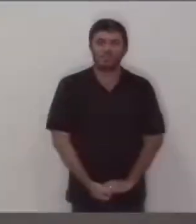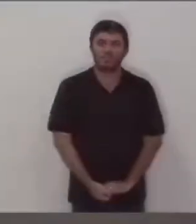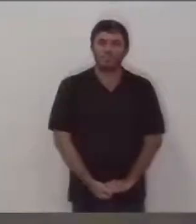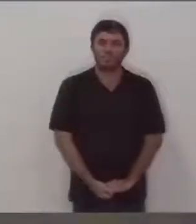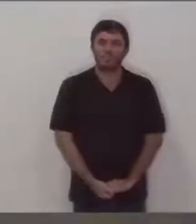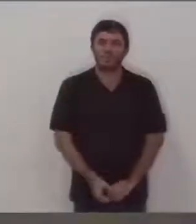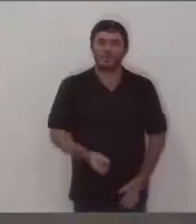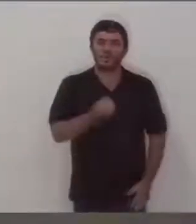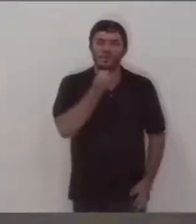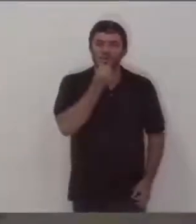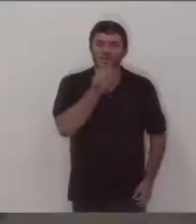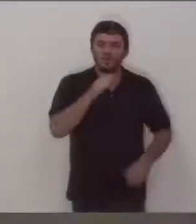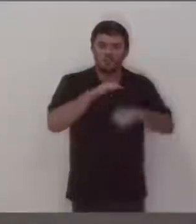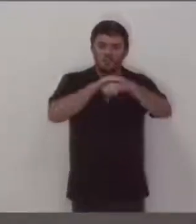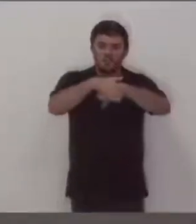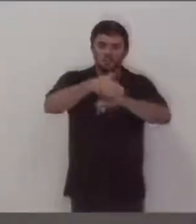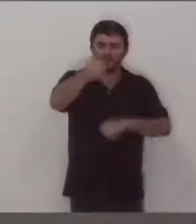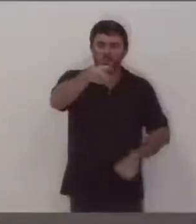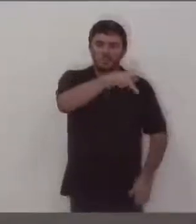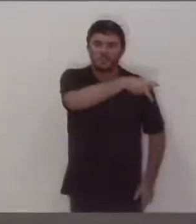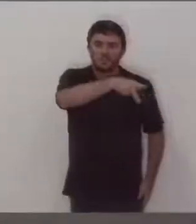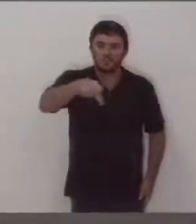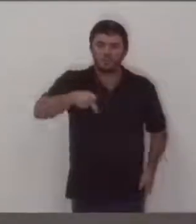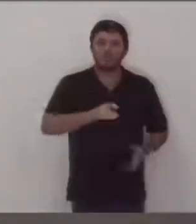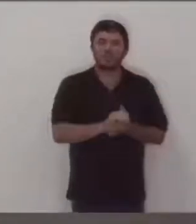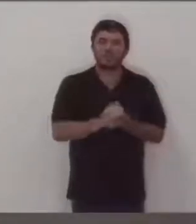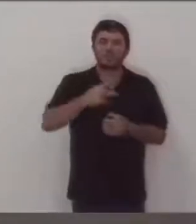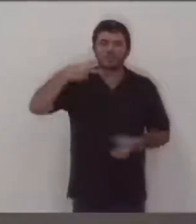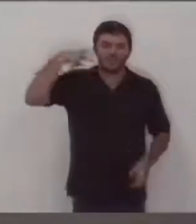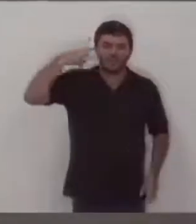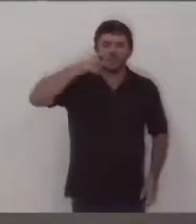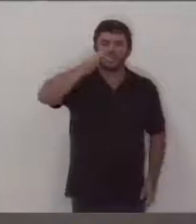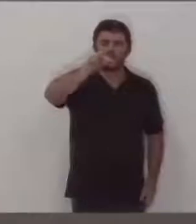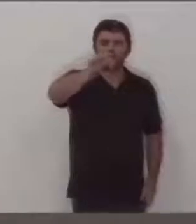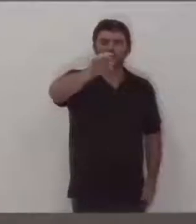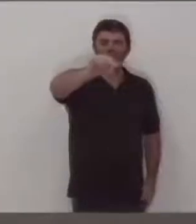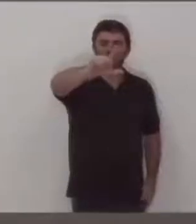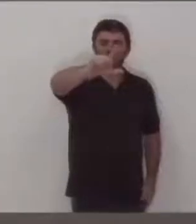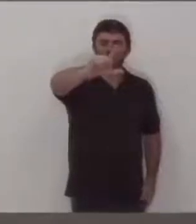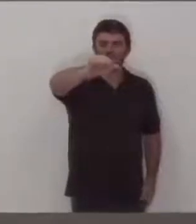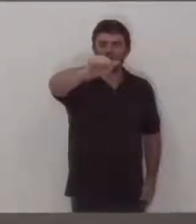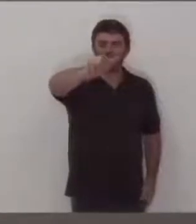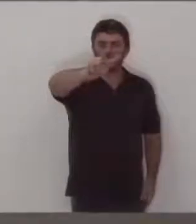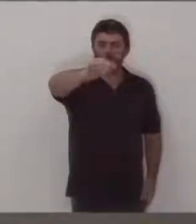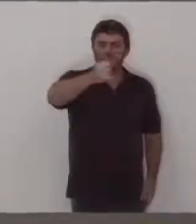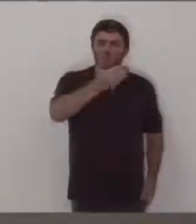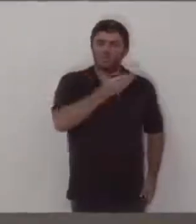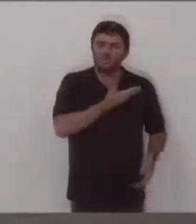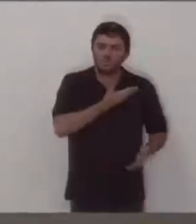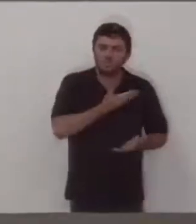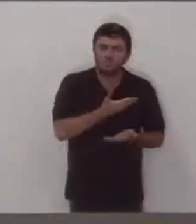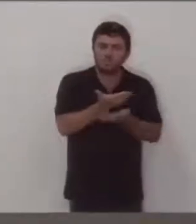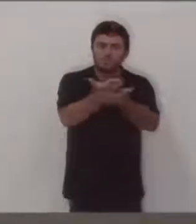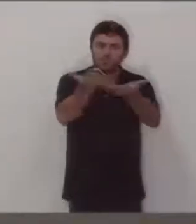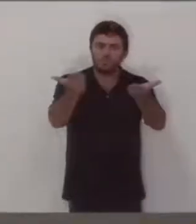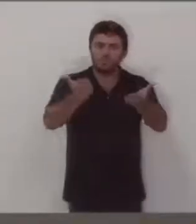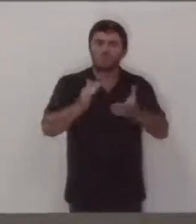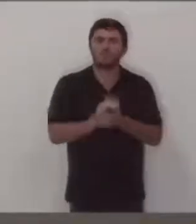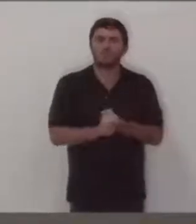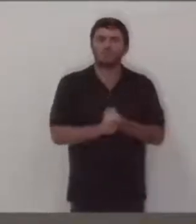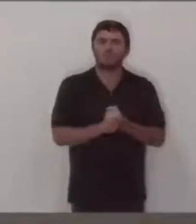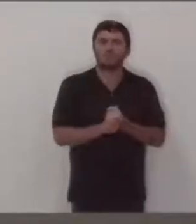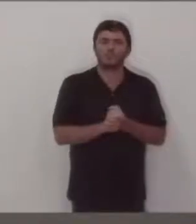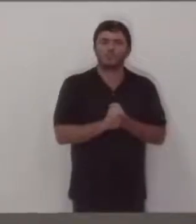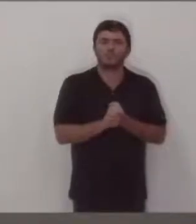Boa noite, senhor presidente, vereadora Flávia, nobres pares, público presente. Sejam sempre bem-vindos. Então, quero começar já